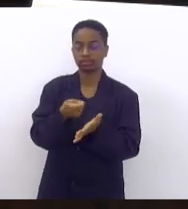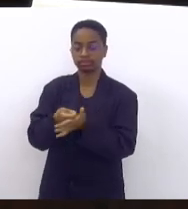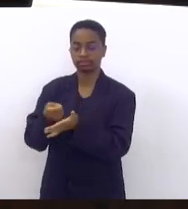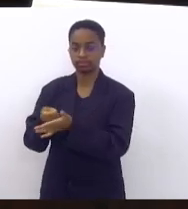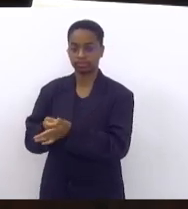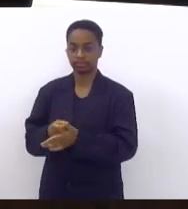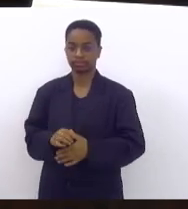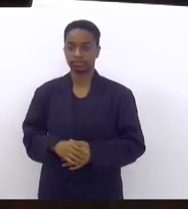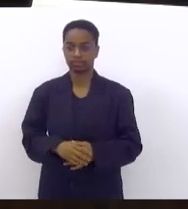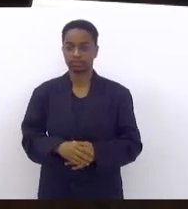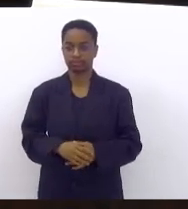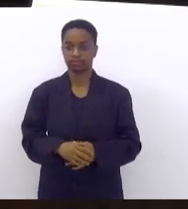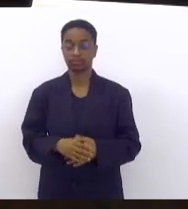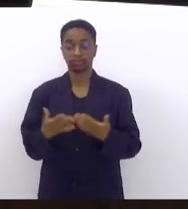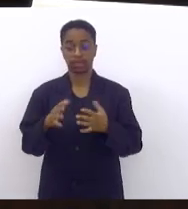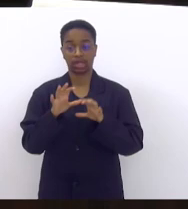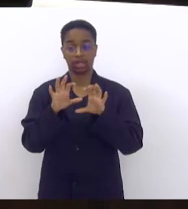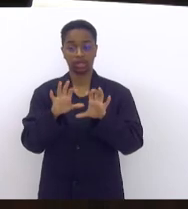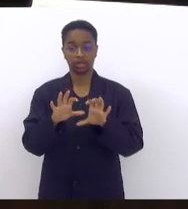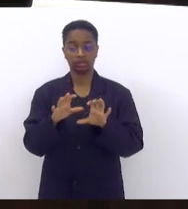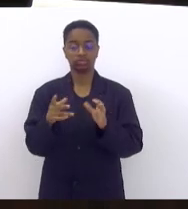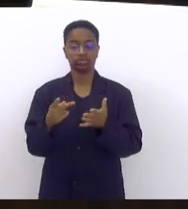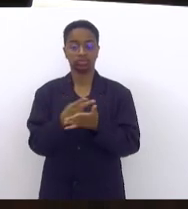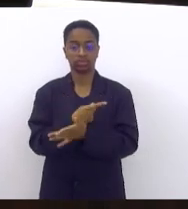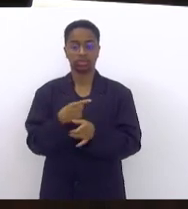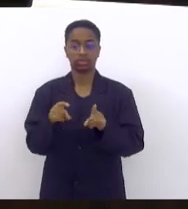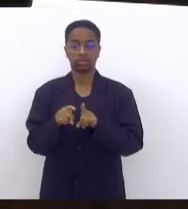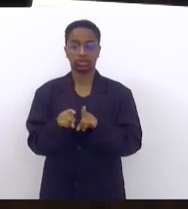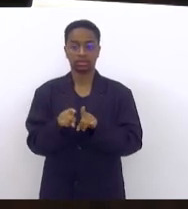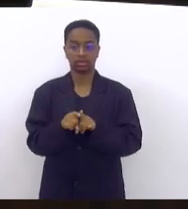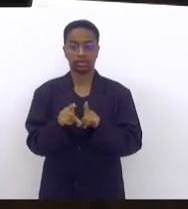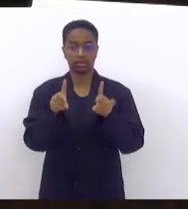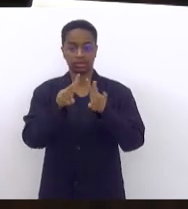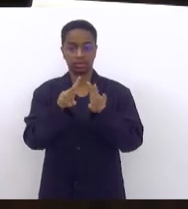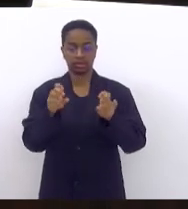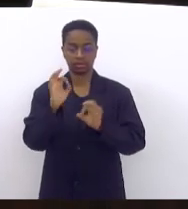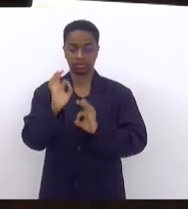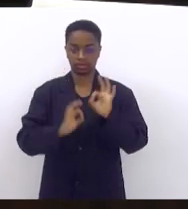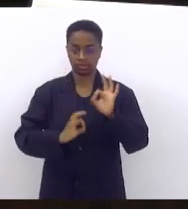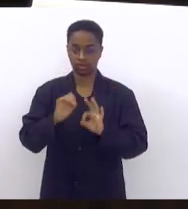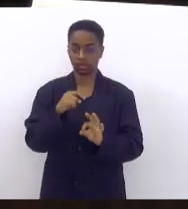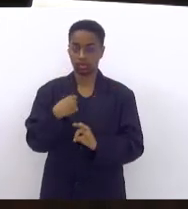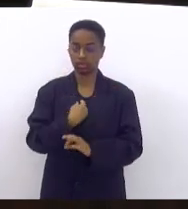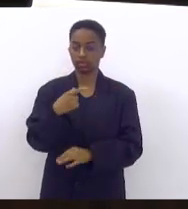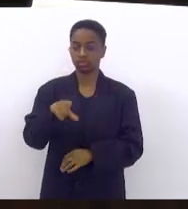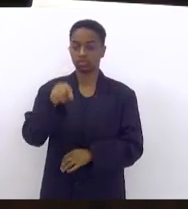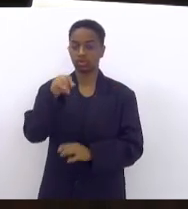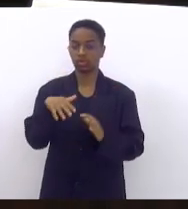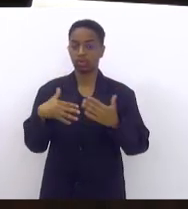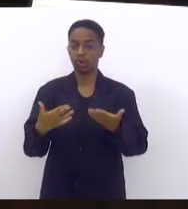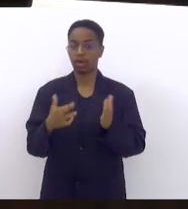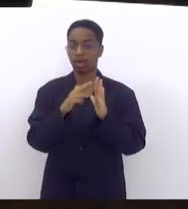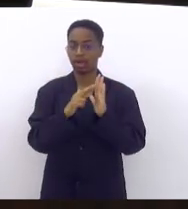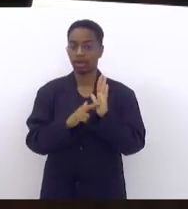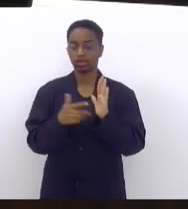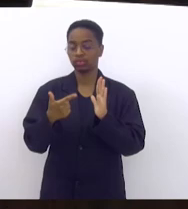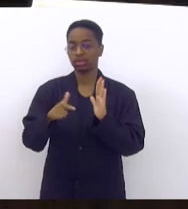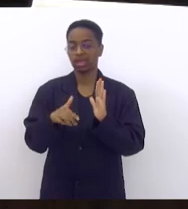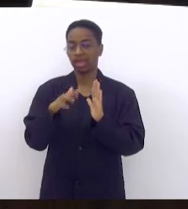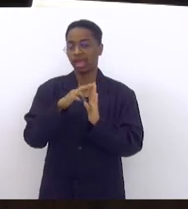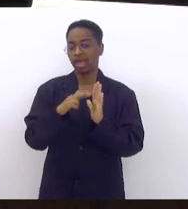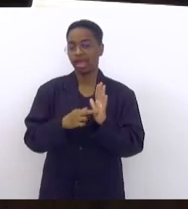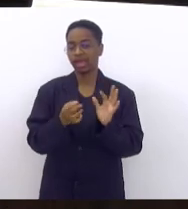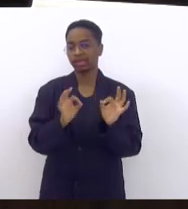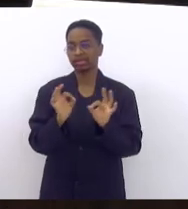é a condição. Na minuta de regulamentação, a gente define qual é o critério, não criamos nenhum critério